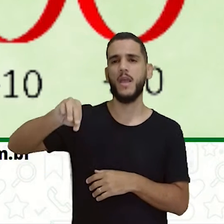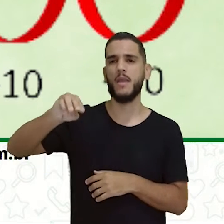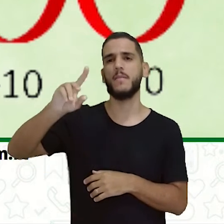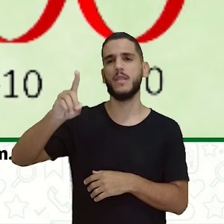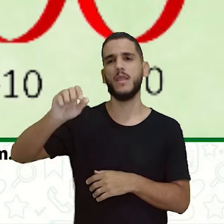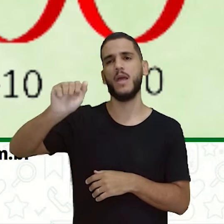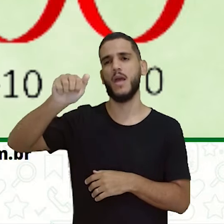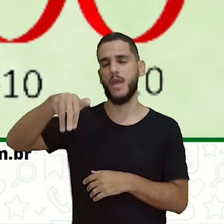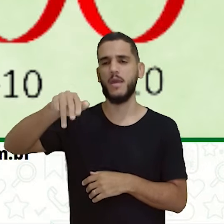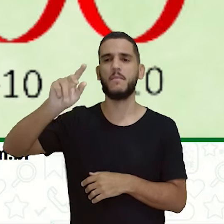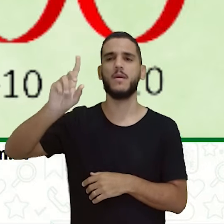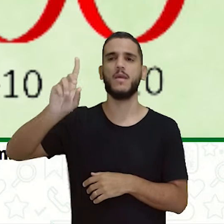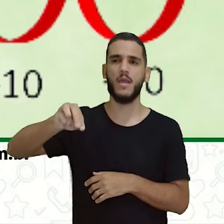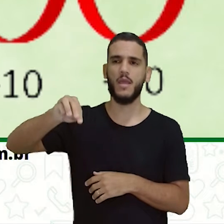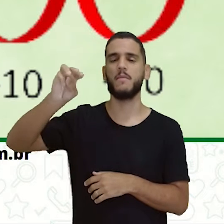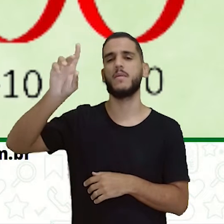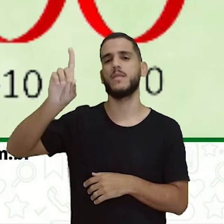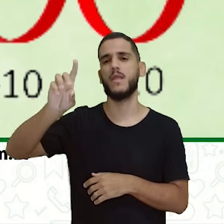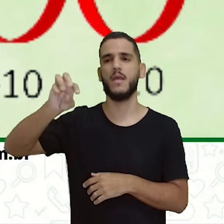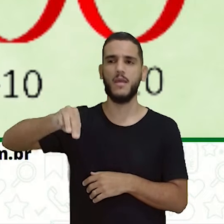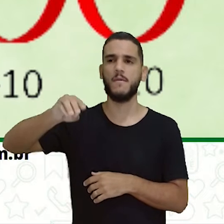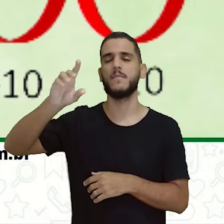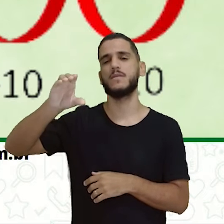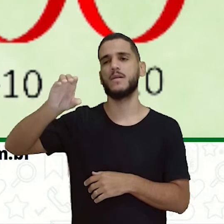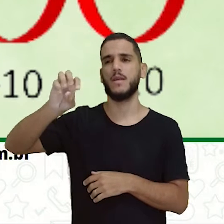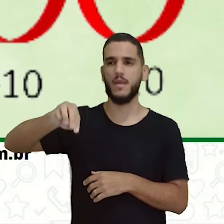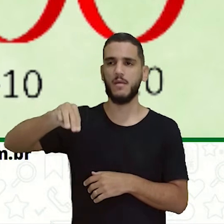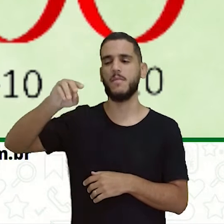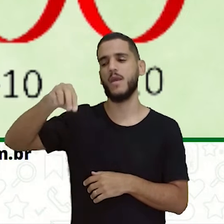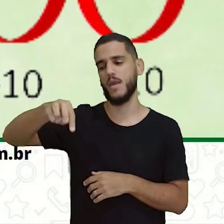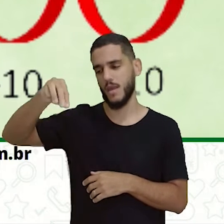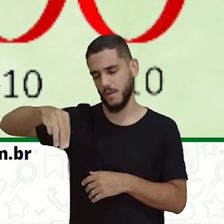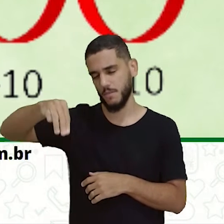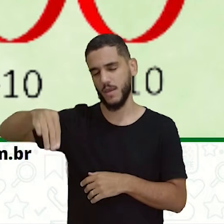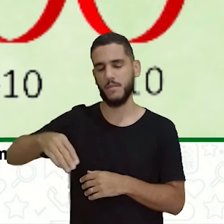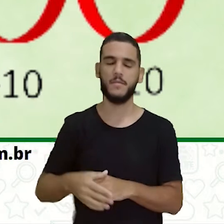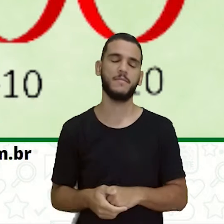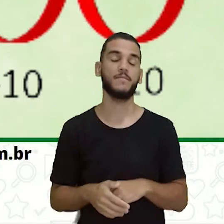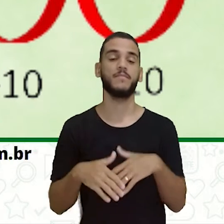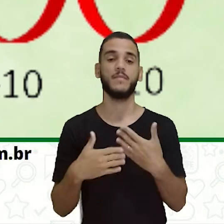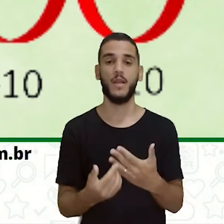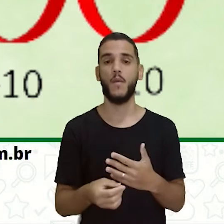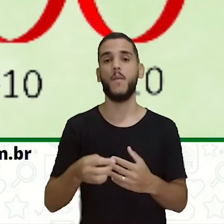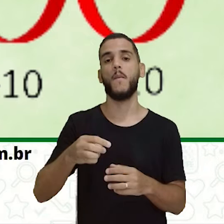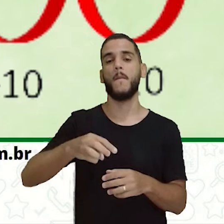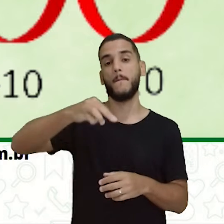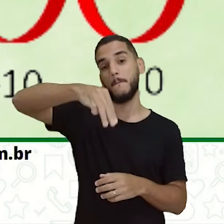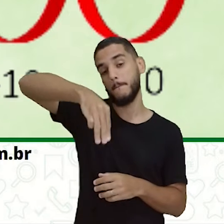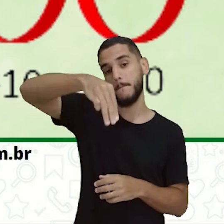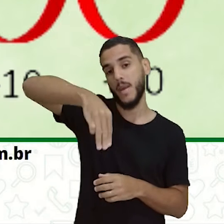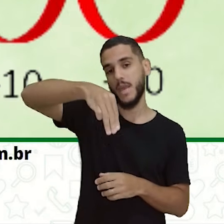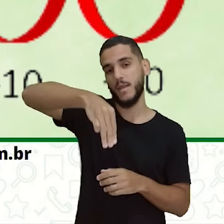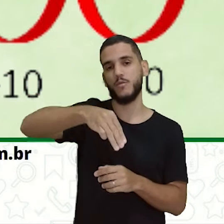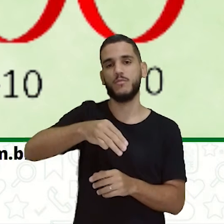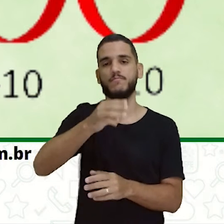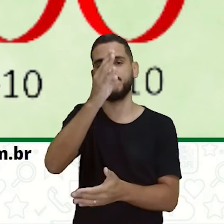decímetro, centímetro, milímetro, certo? Então, o metro está ali no meio, tá? Ele